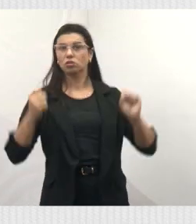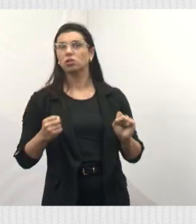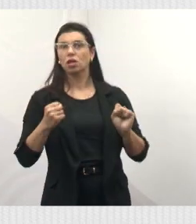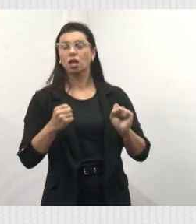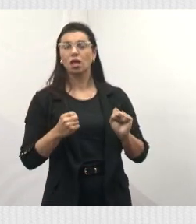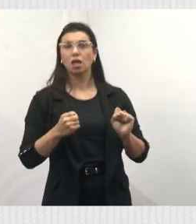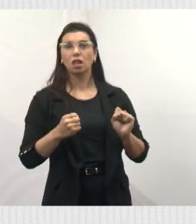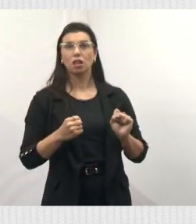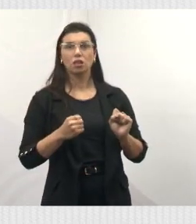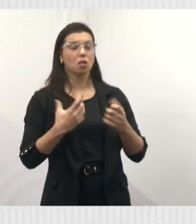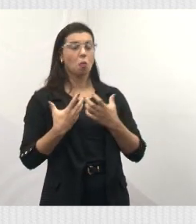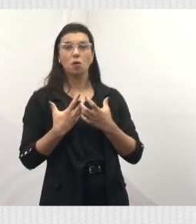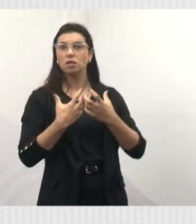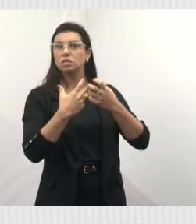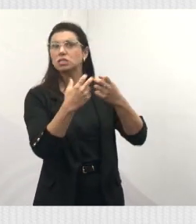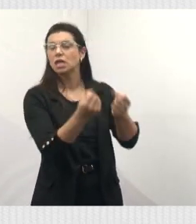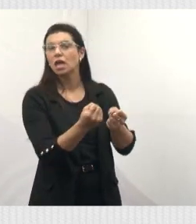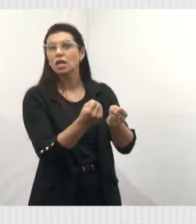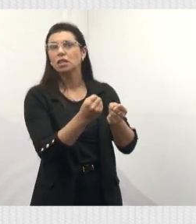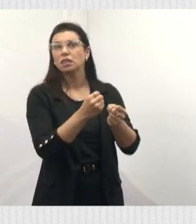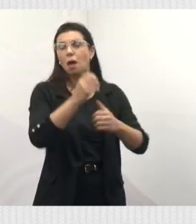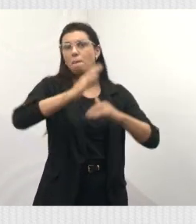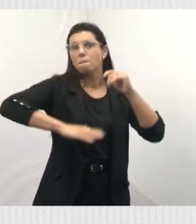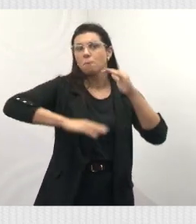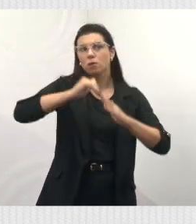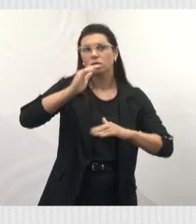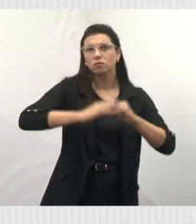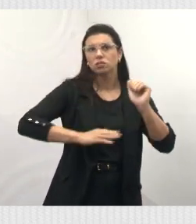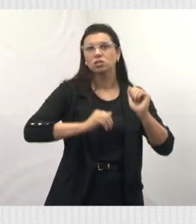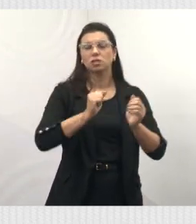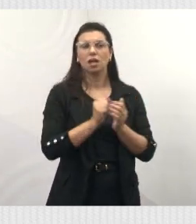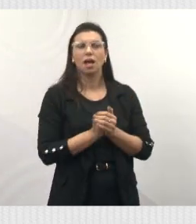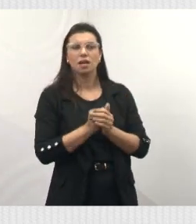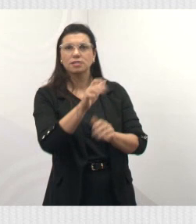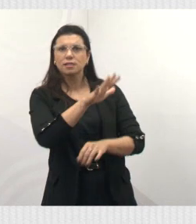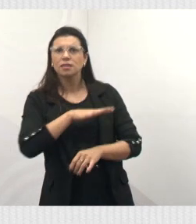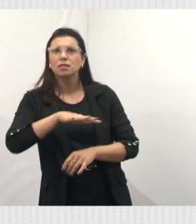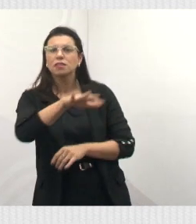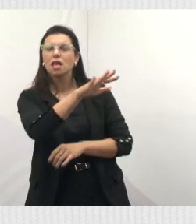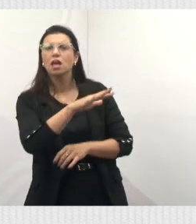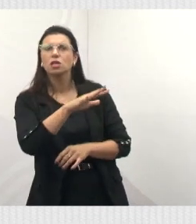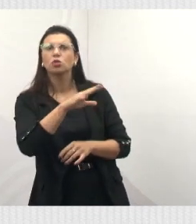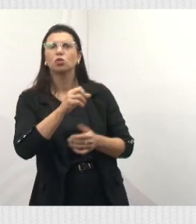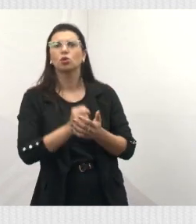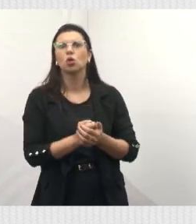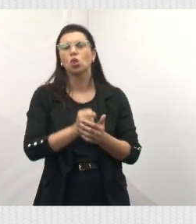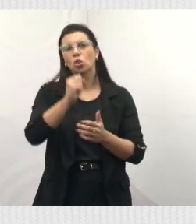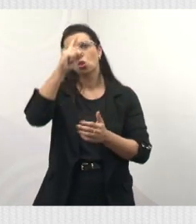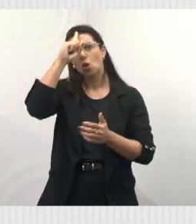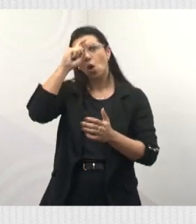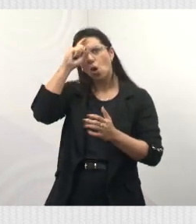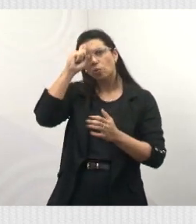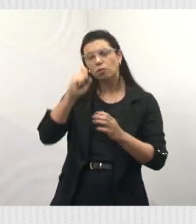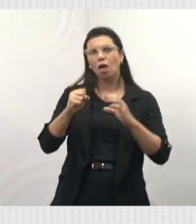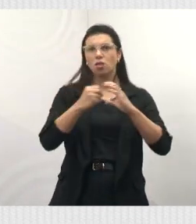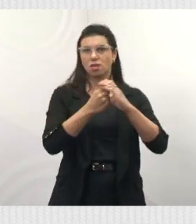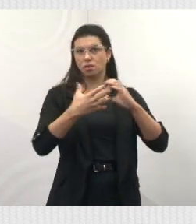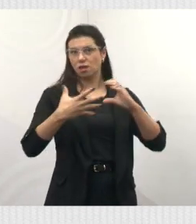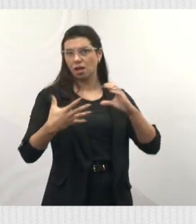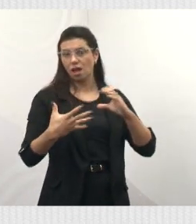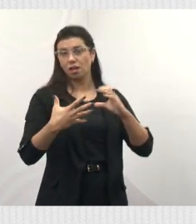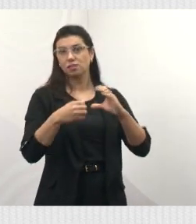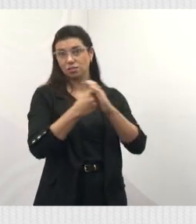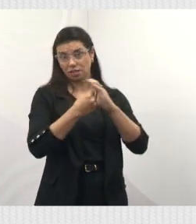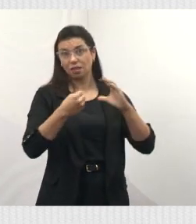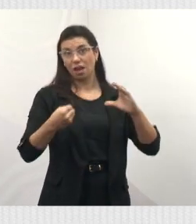Santa Casa, das nossas UPAs, que são funcionários das empresas que prestam serviço, mas que são servidores